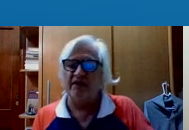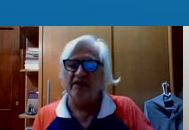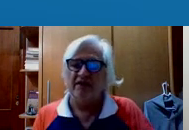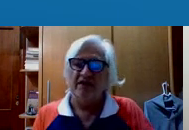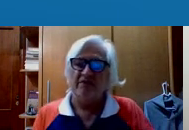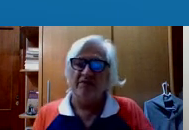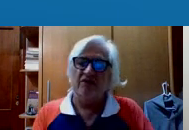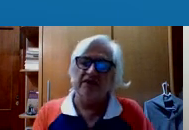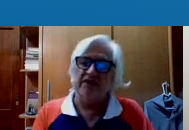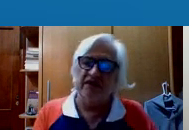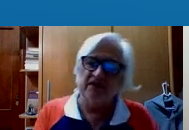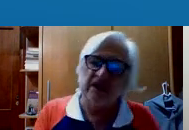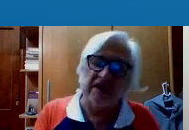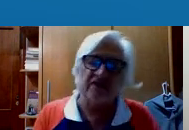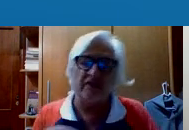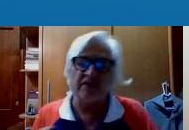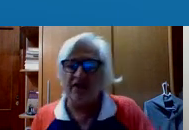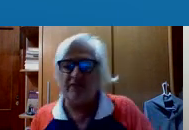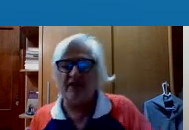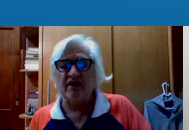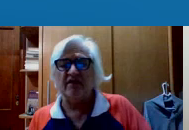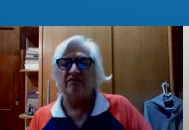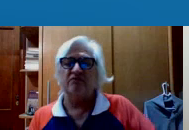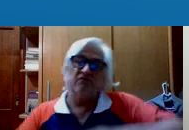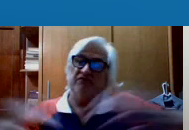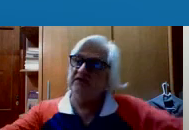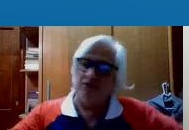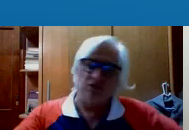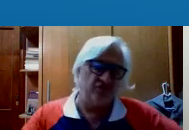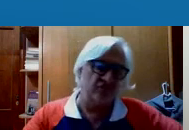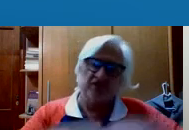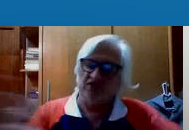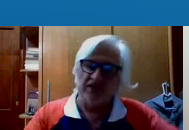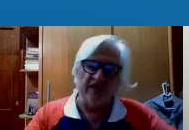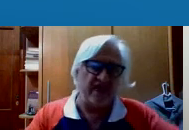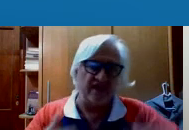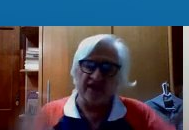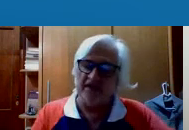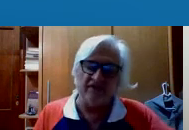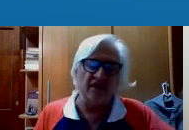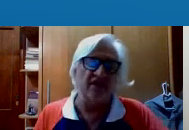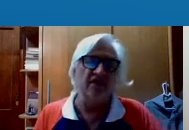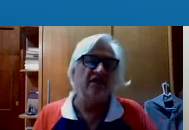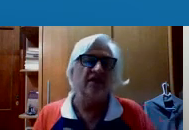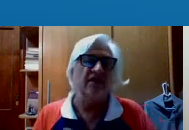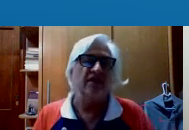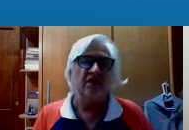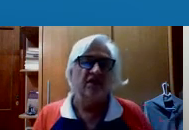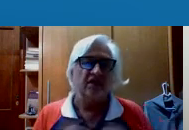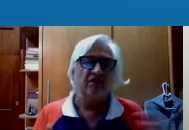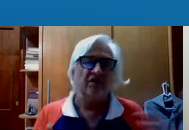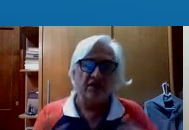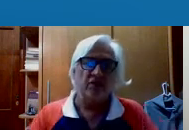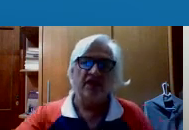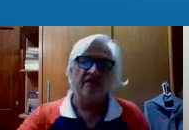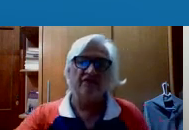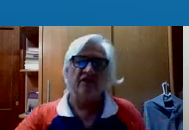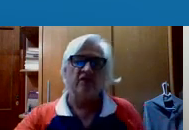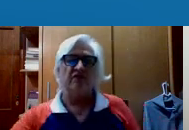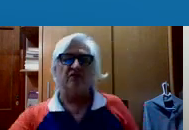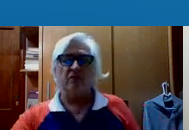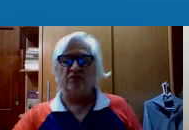escolher um material para aguentar desgaste, um material para fazer uma construção genérica, nada a ver. Então, aí a